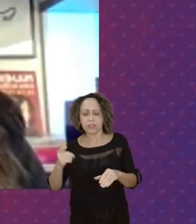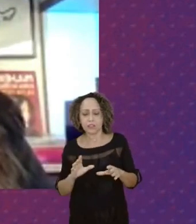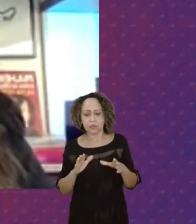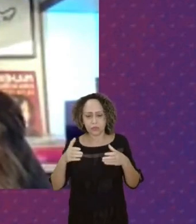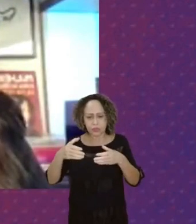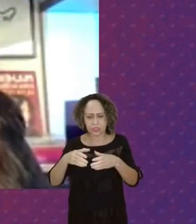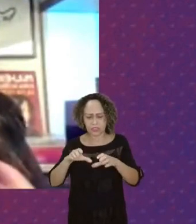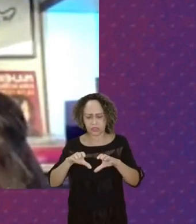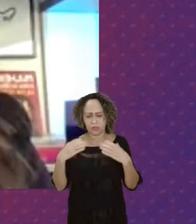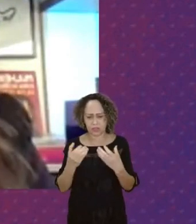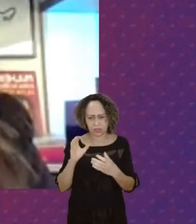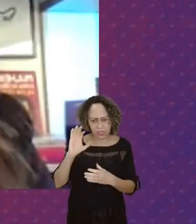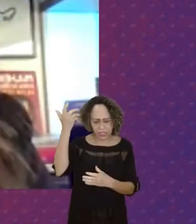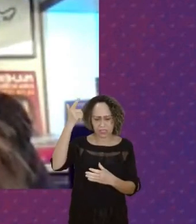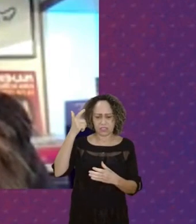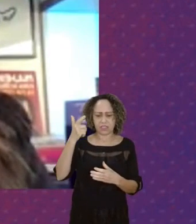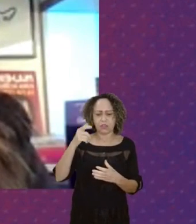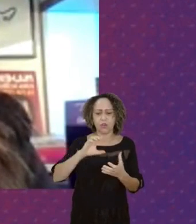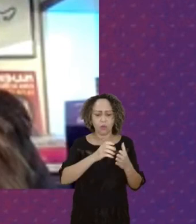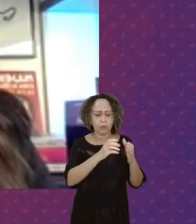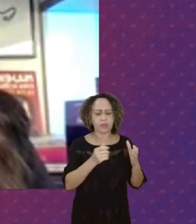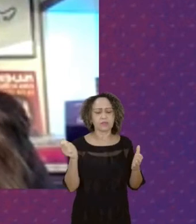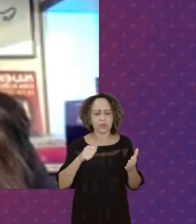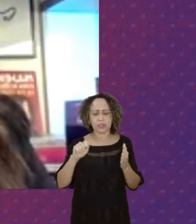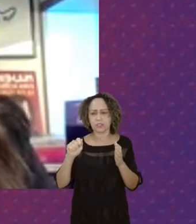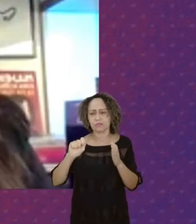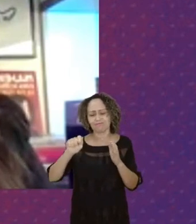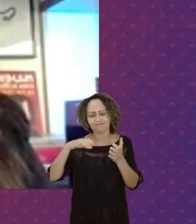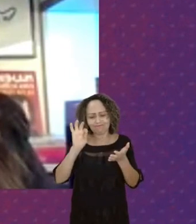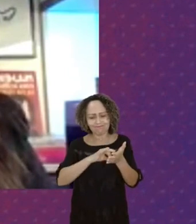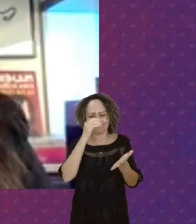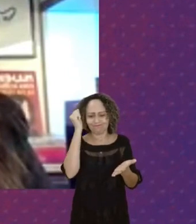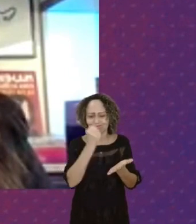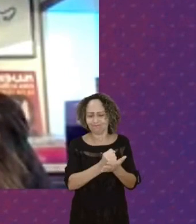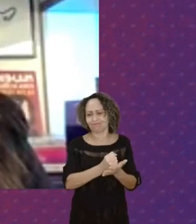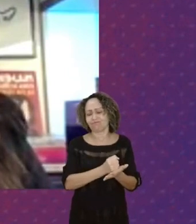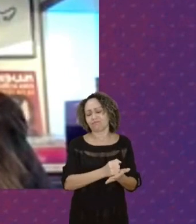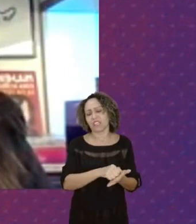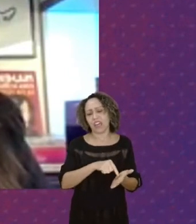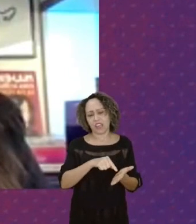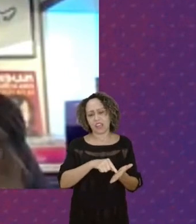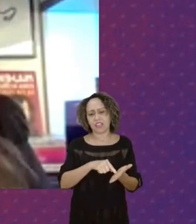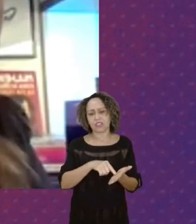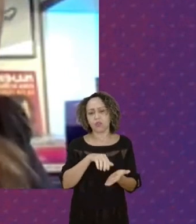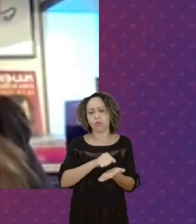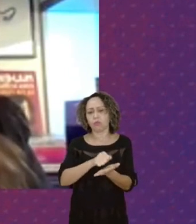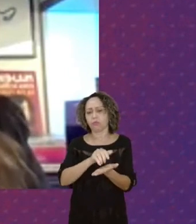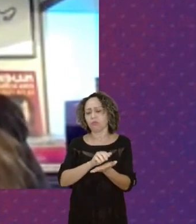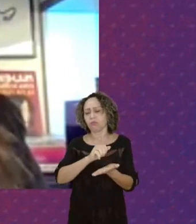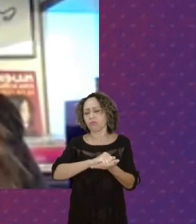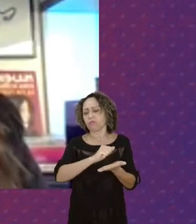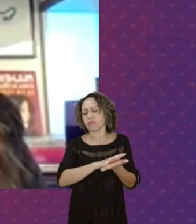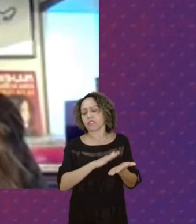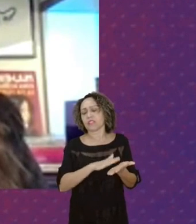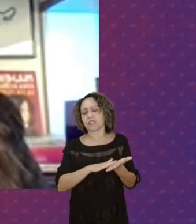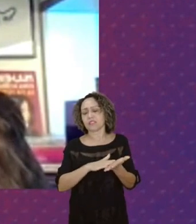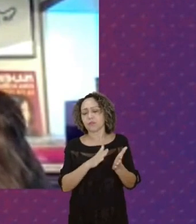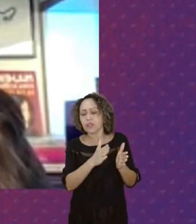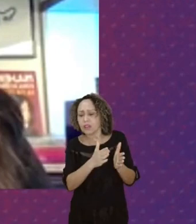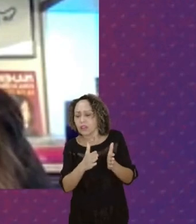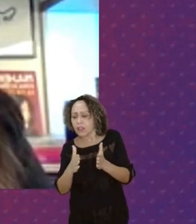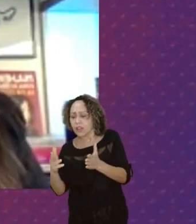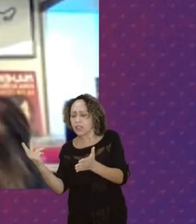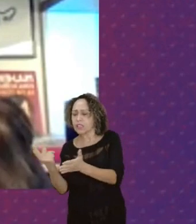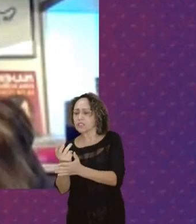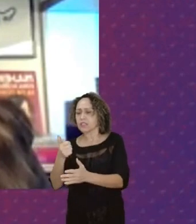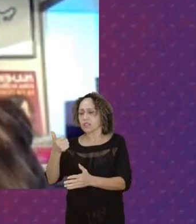podem proceder ao registro das candidaturas, E o registro das candidaturas deve acontecer até o dia 15 de agosto, por isso que a gente fala que